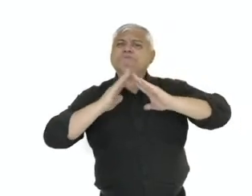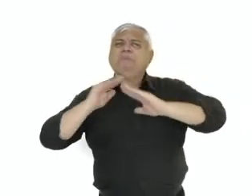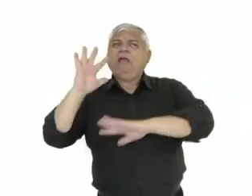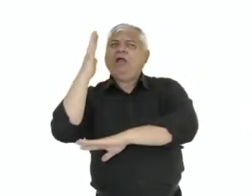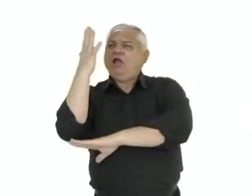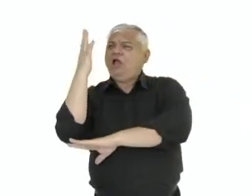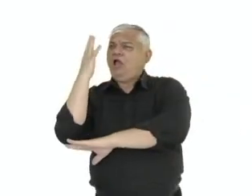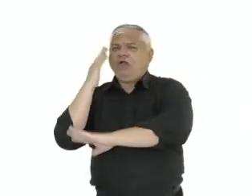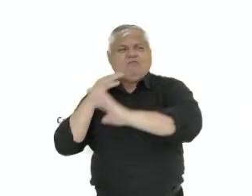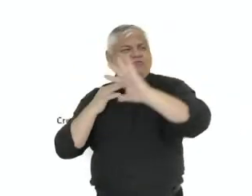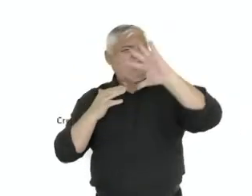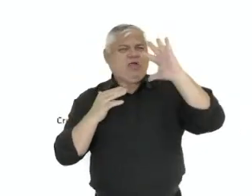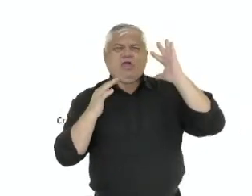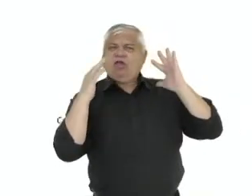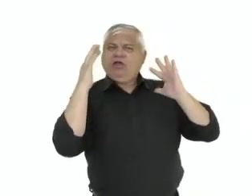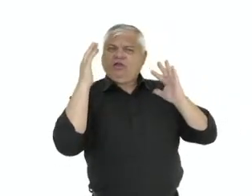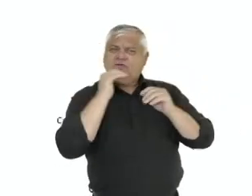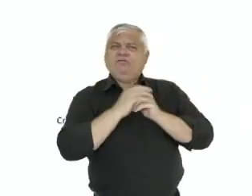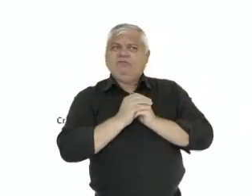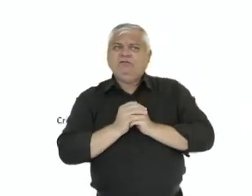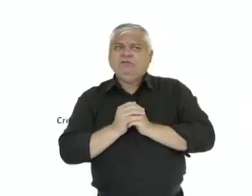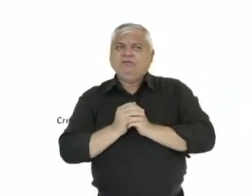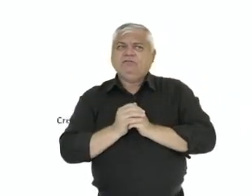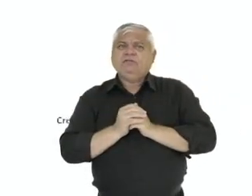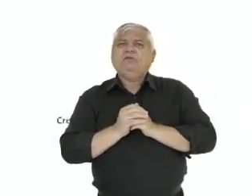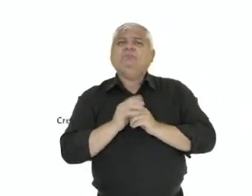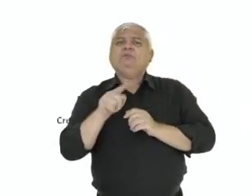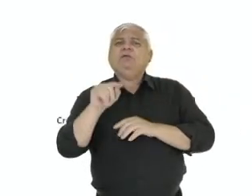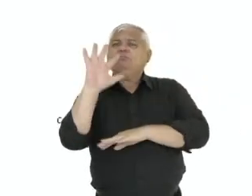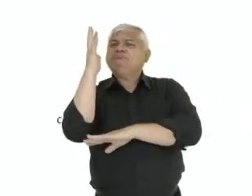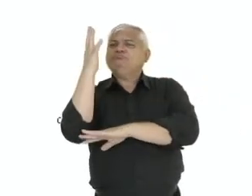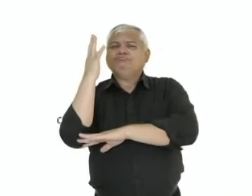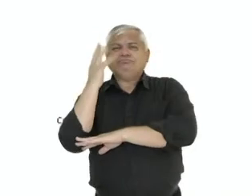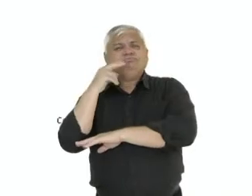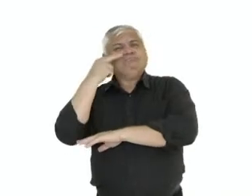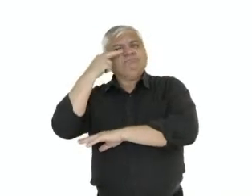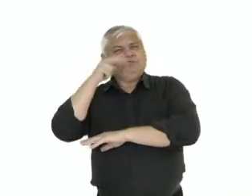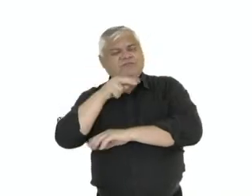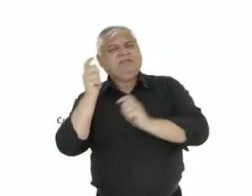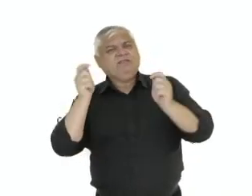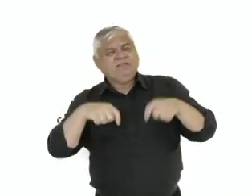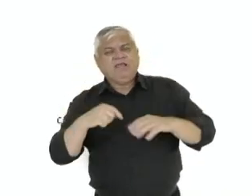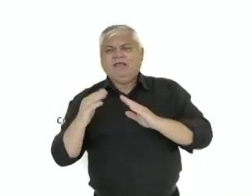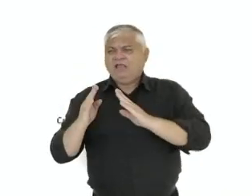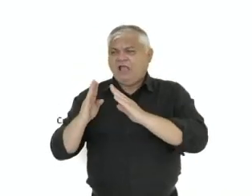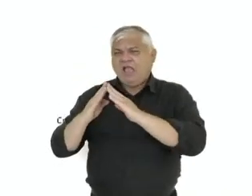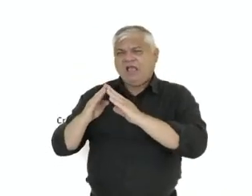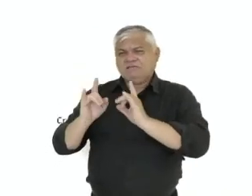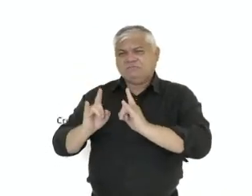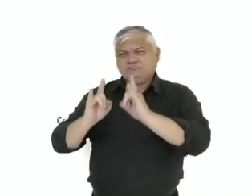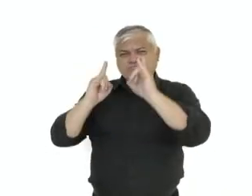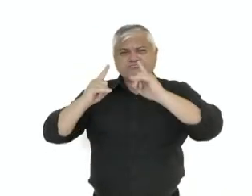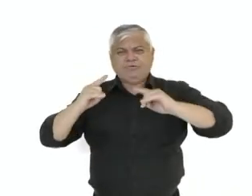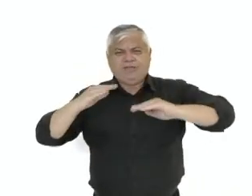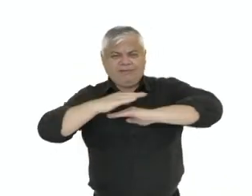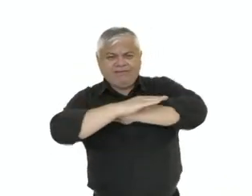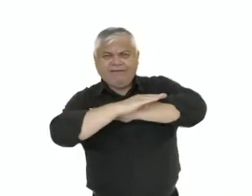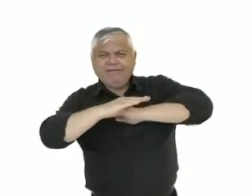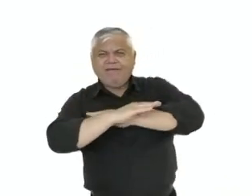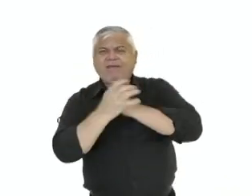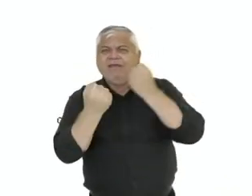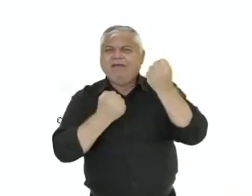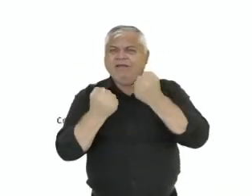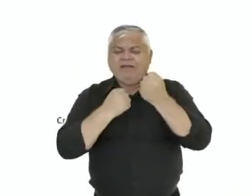ali dispostas, e essas árvores que ali estão dispostas, você consegue visualizar as construções, os carros, as casas, você consegue